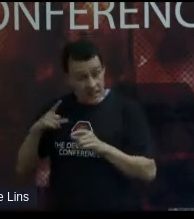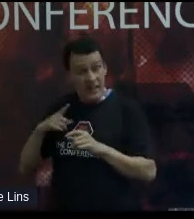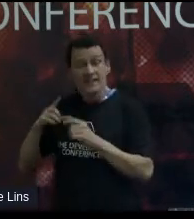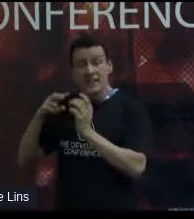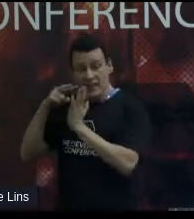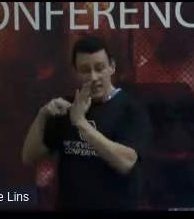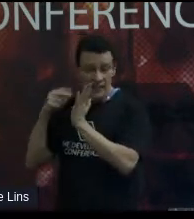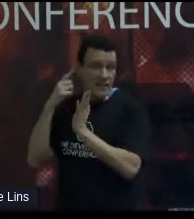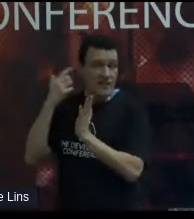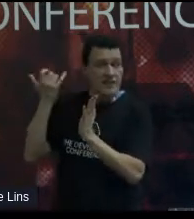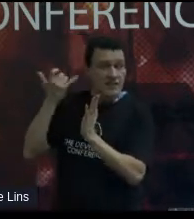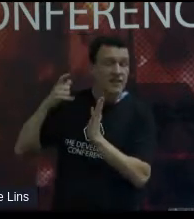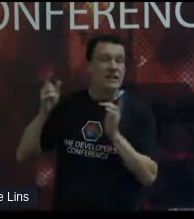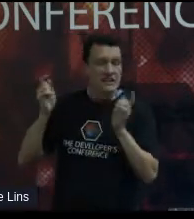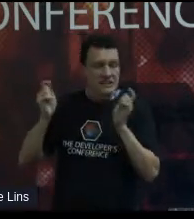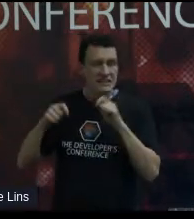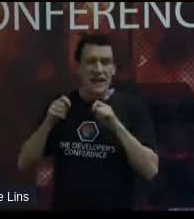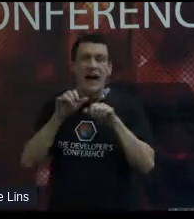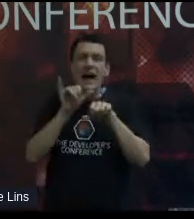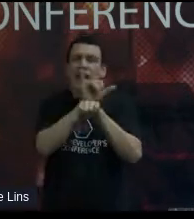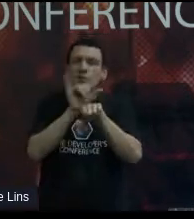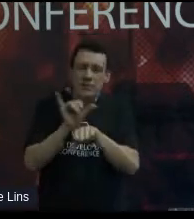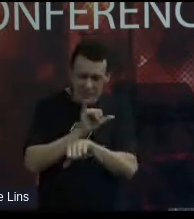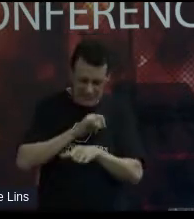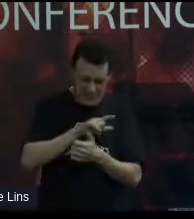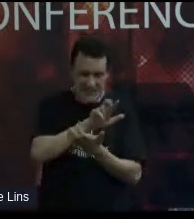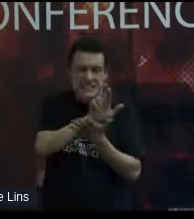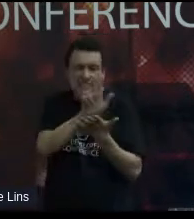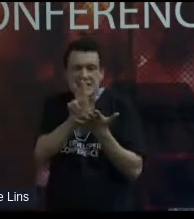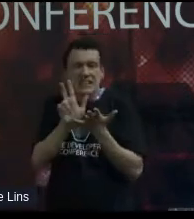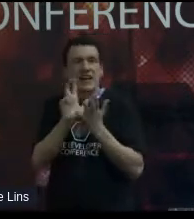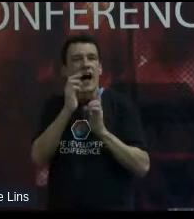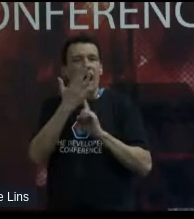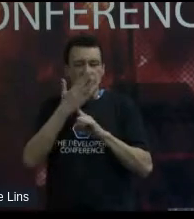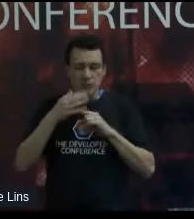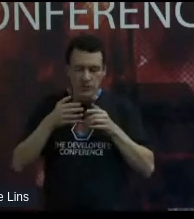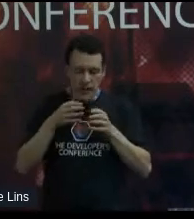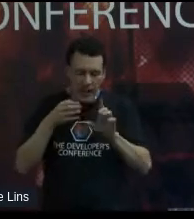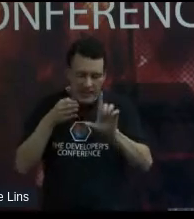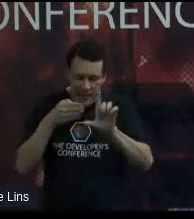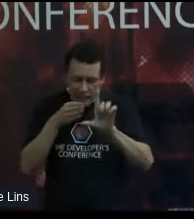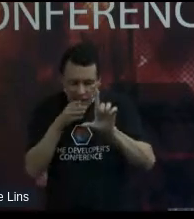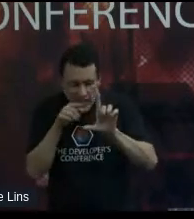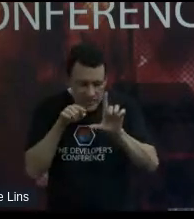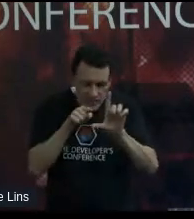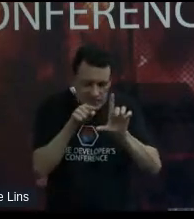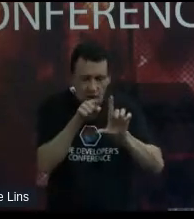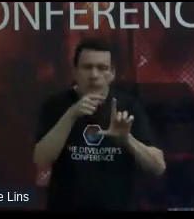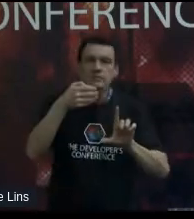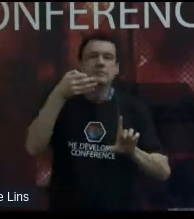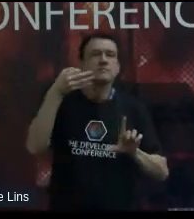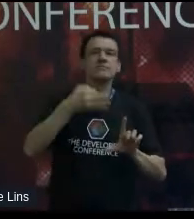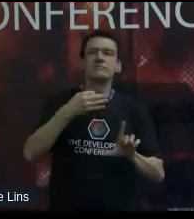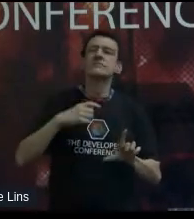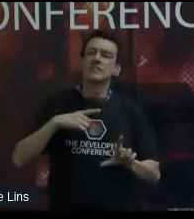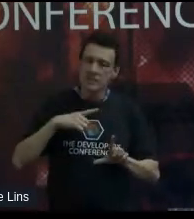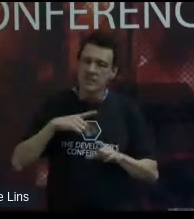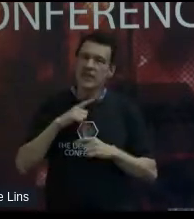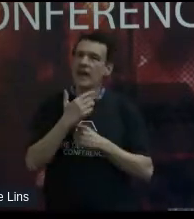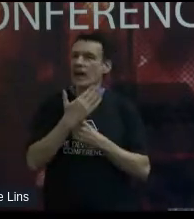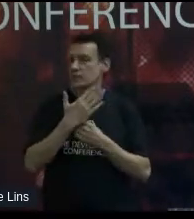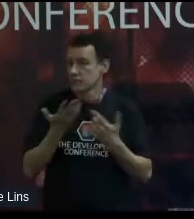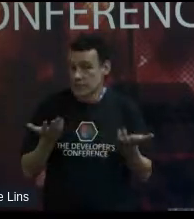assistivas. Recursos estes que visam justamente facilitar a navegação, né, permitir com que o